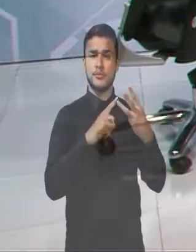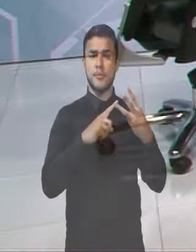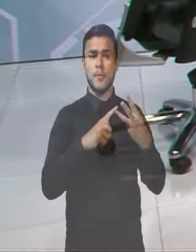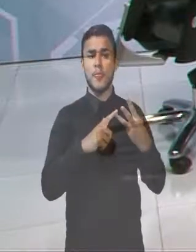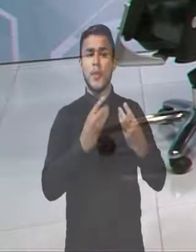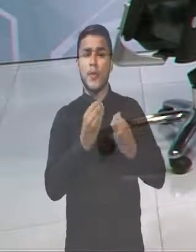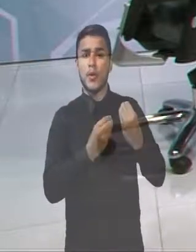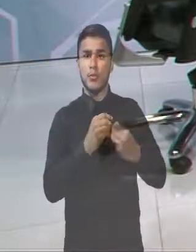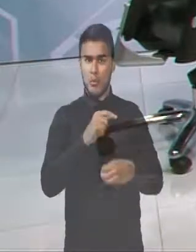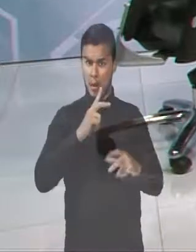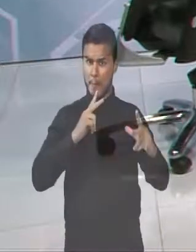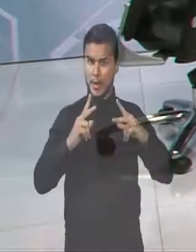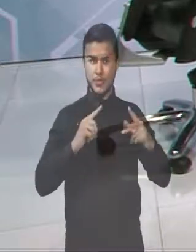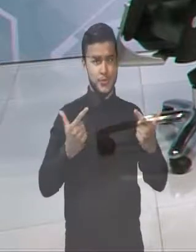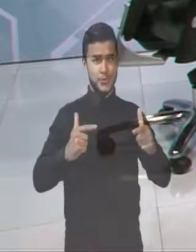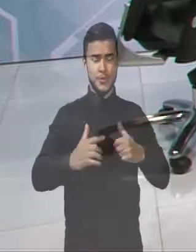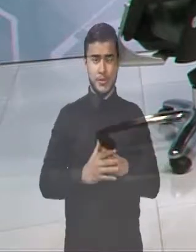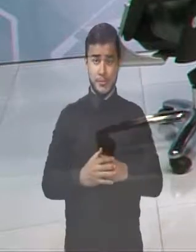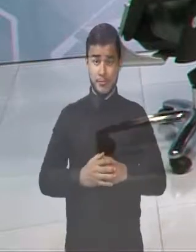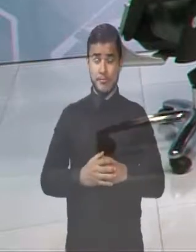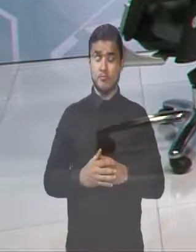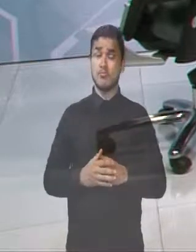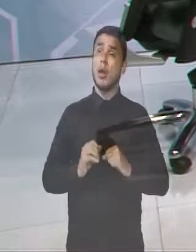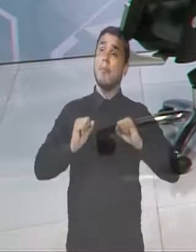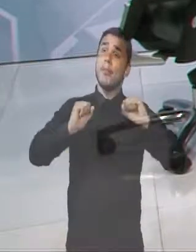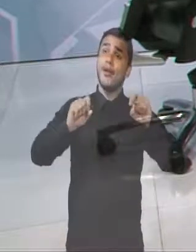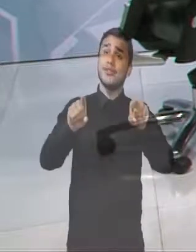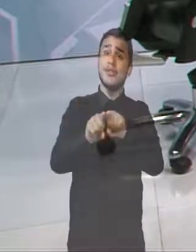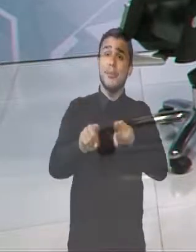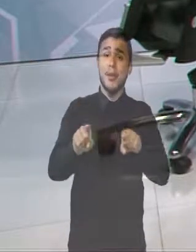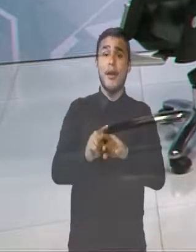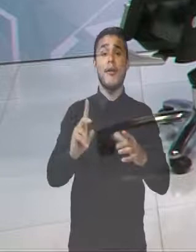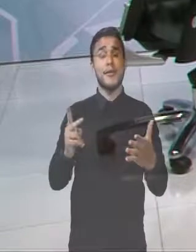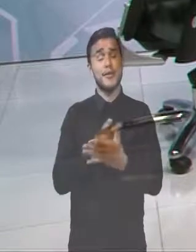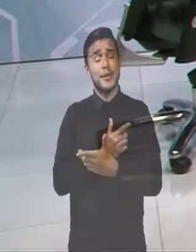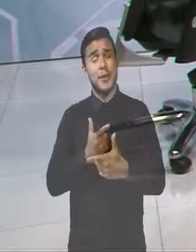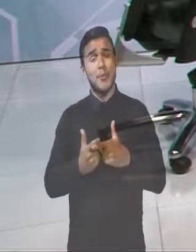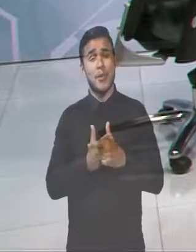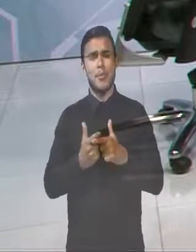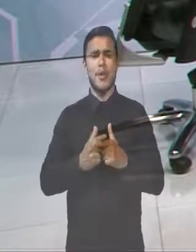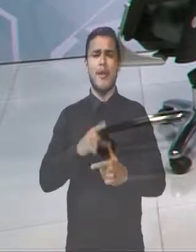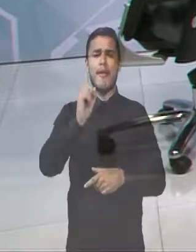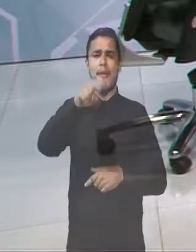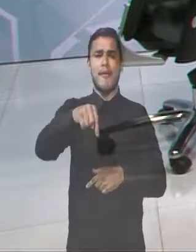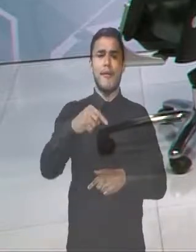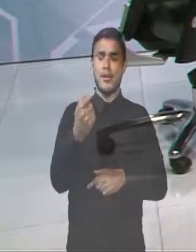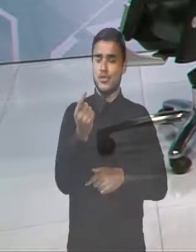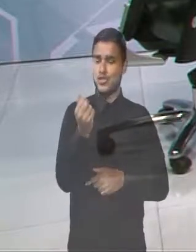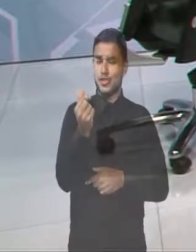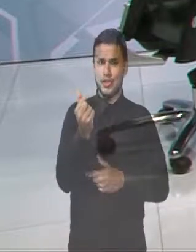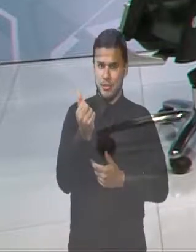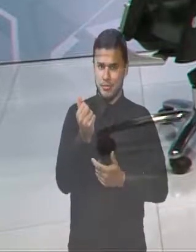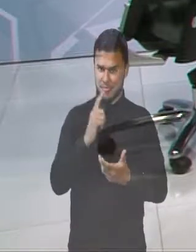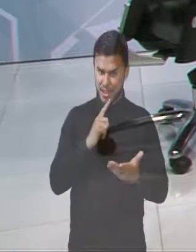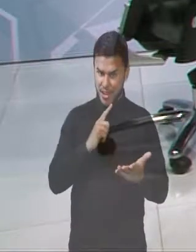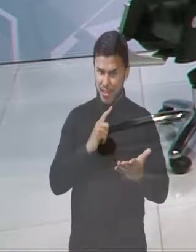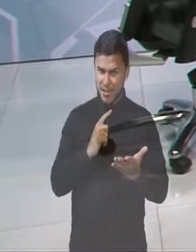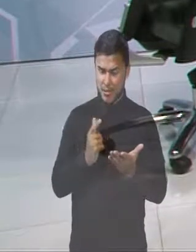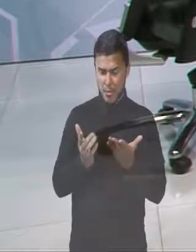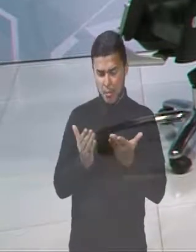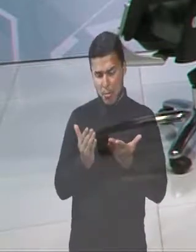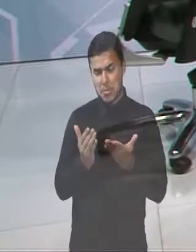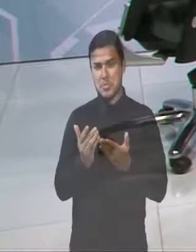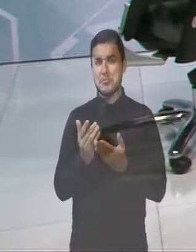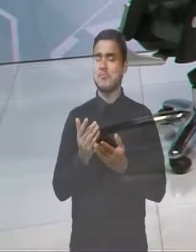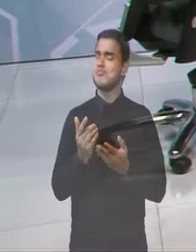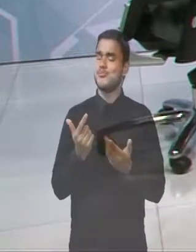do fim do dinheiro moeda, e aí toda a transação feita por cartão ou até por um chip implantado na pessoa,